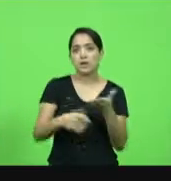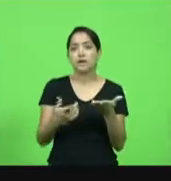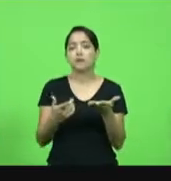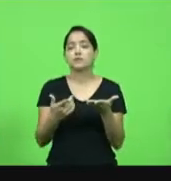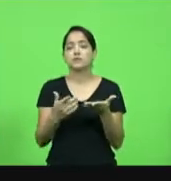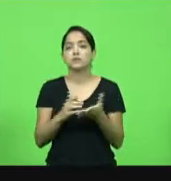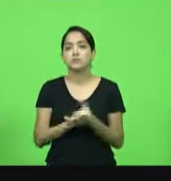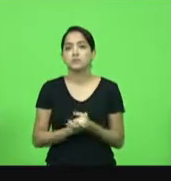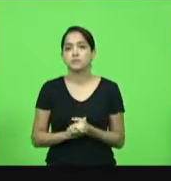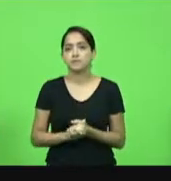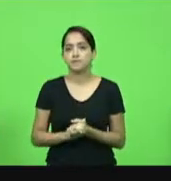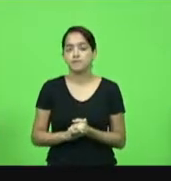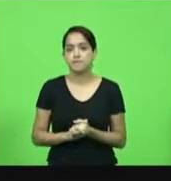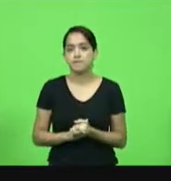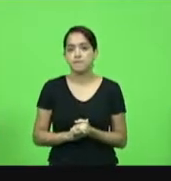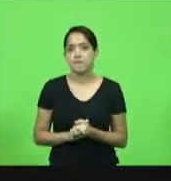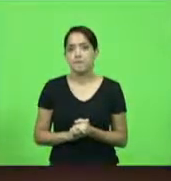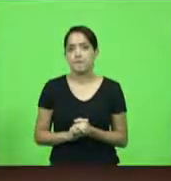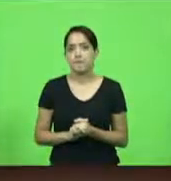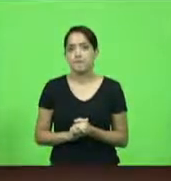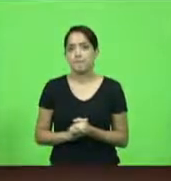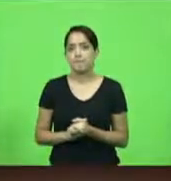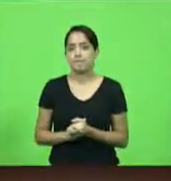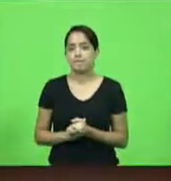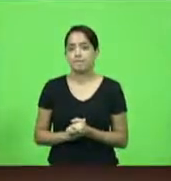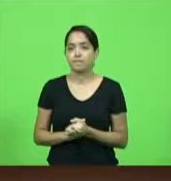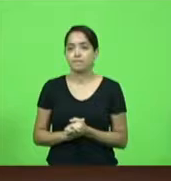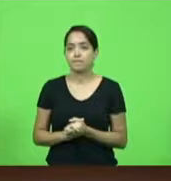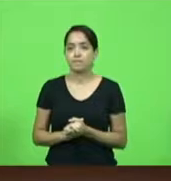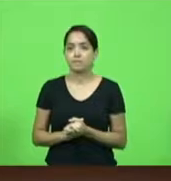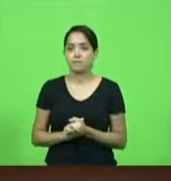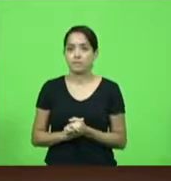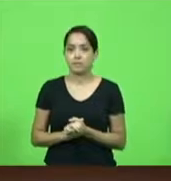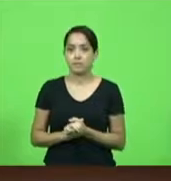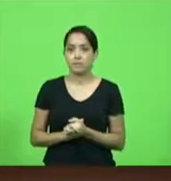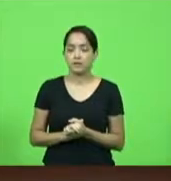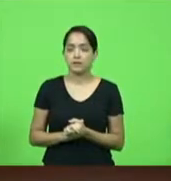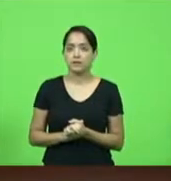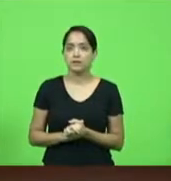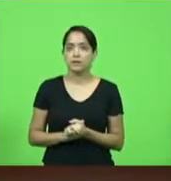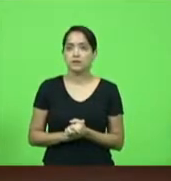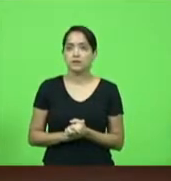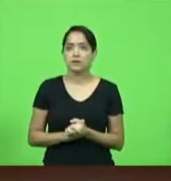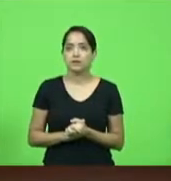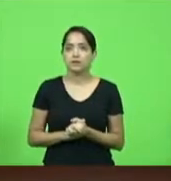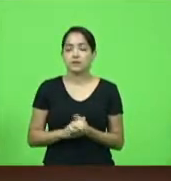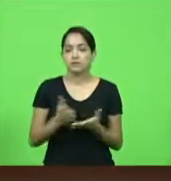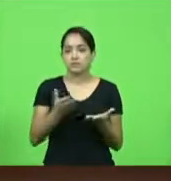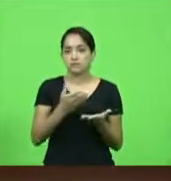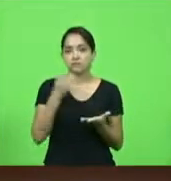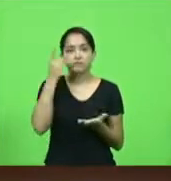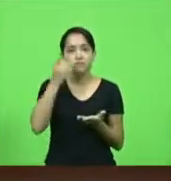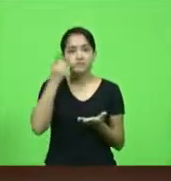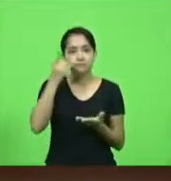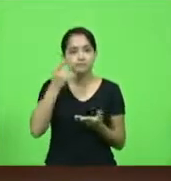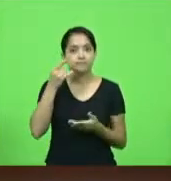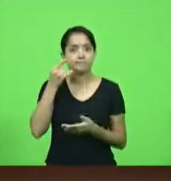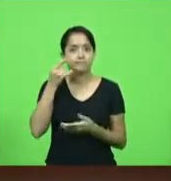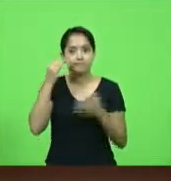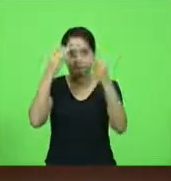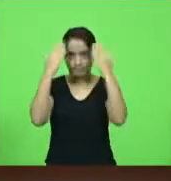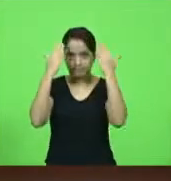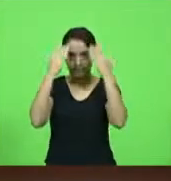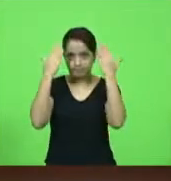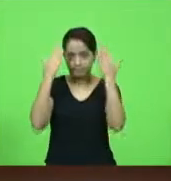ou seja, nobre deputado Milton Schaefer, que agora tem a missão de ser o líder